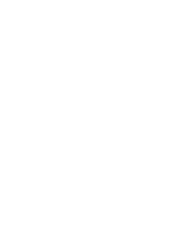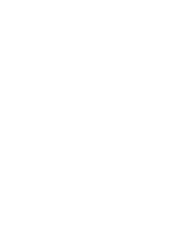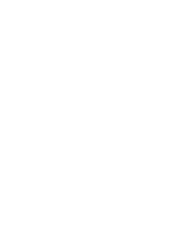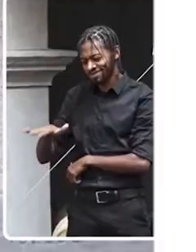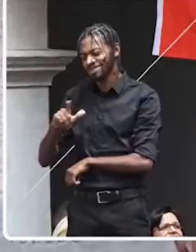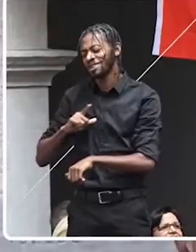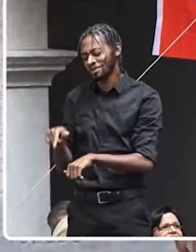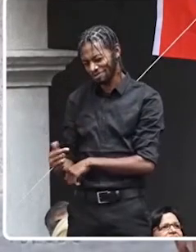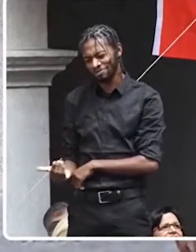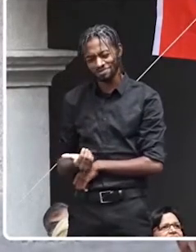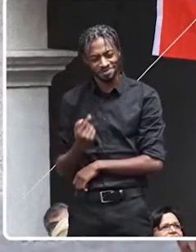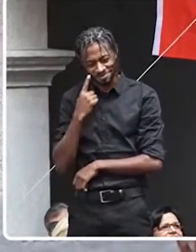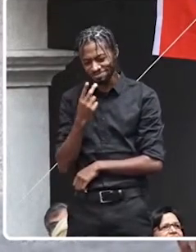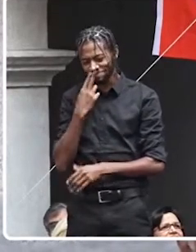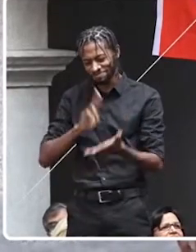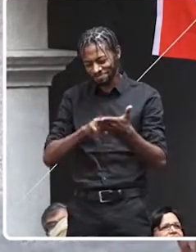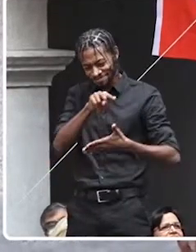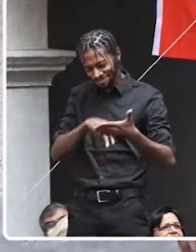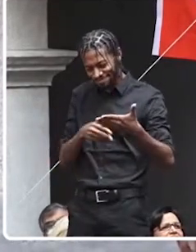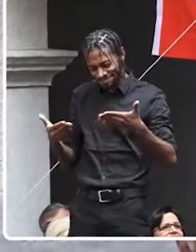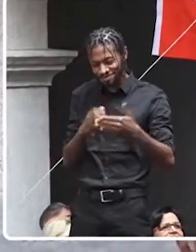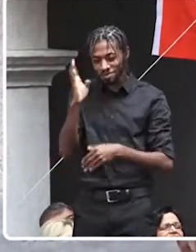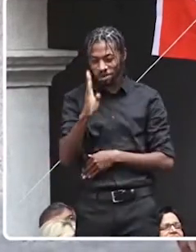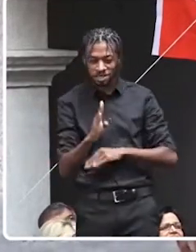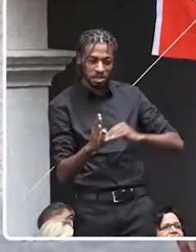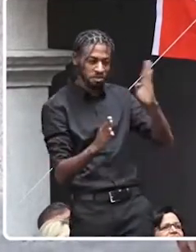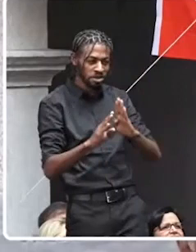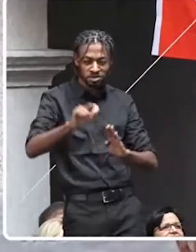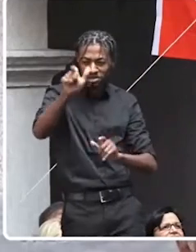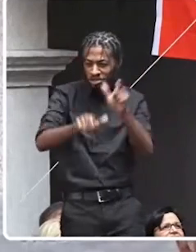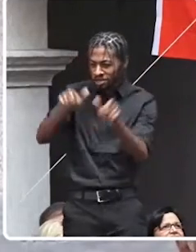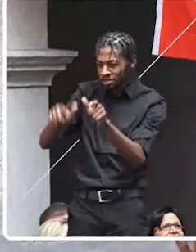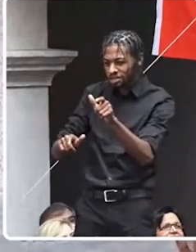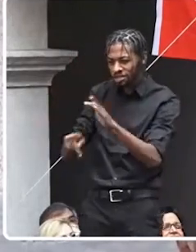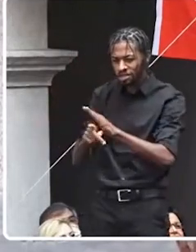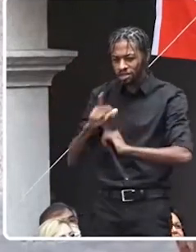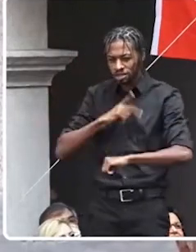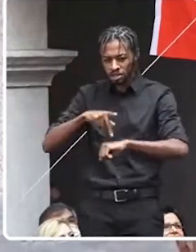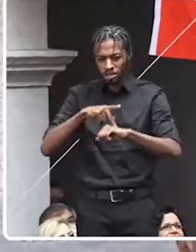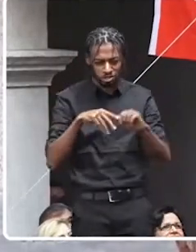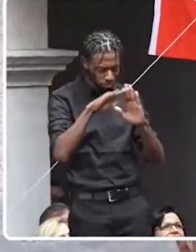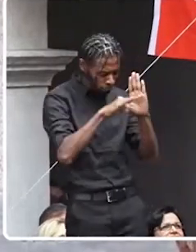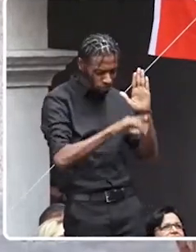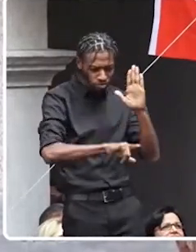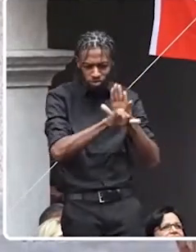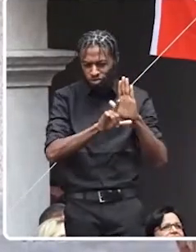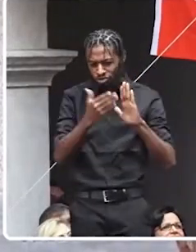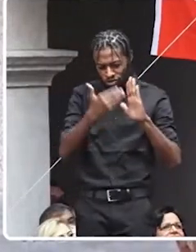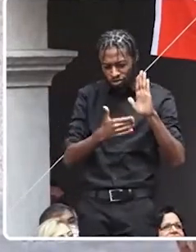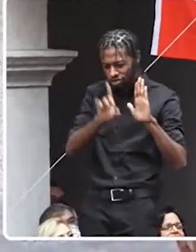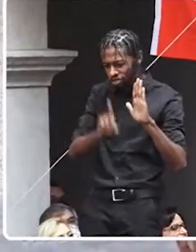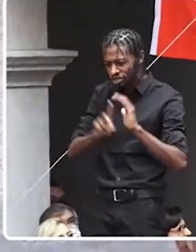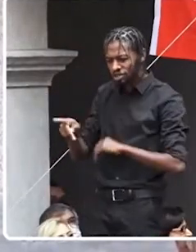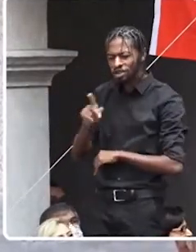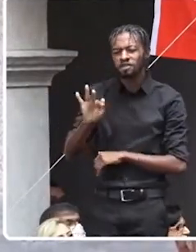Chamamos para fazer a leitura da carta às brasileiras e aos brasileiros pelo Estado Democrático de Direito. A professora da